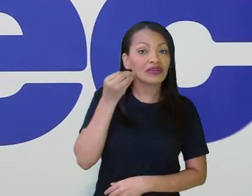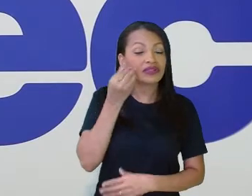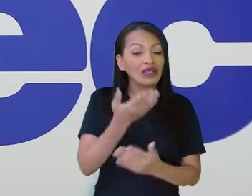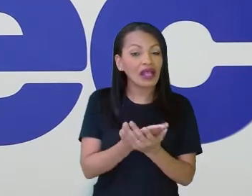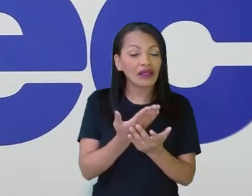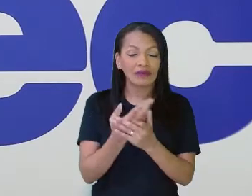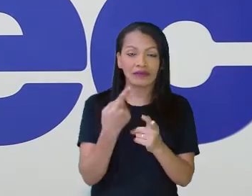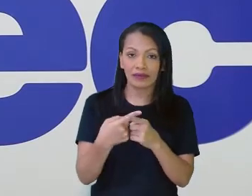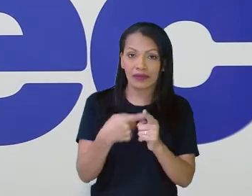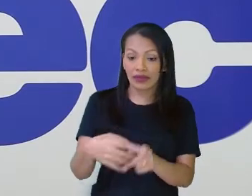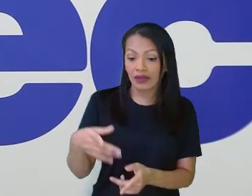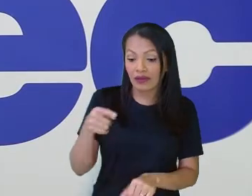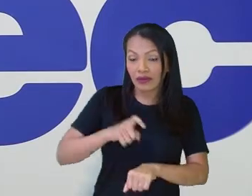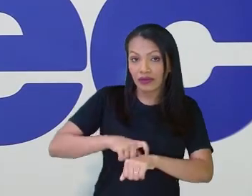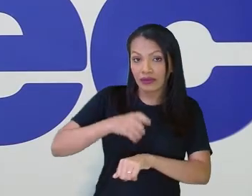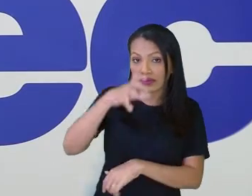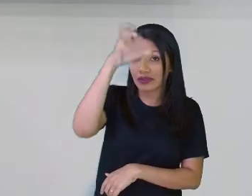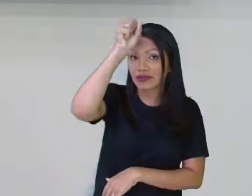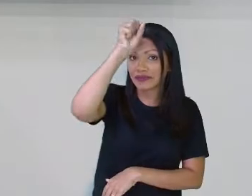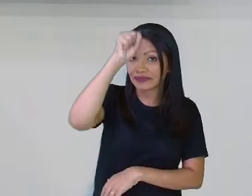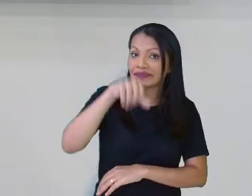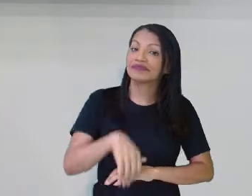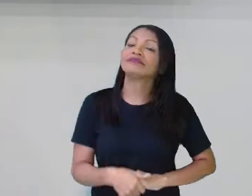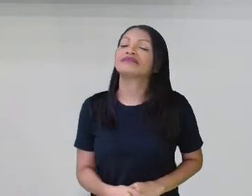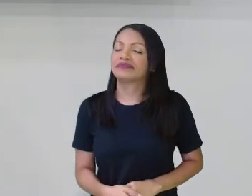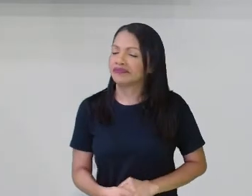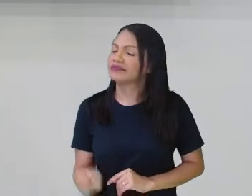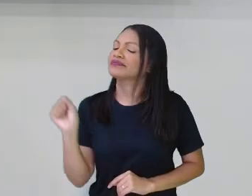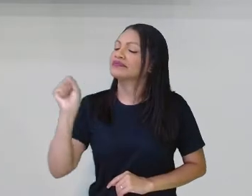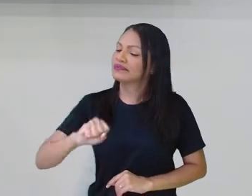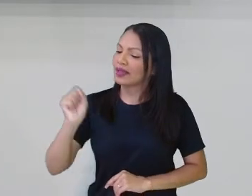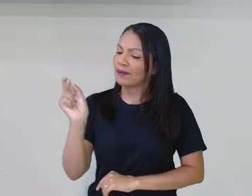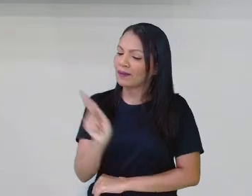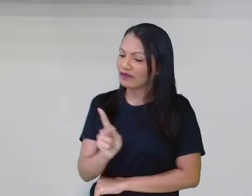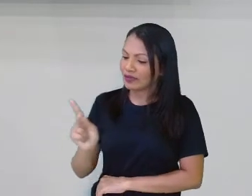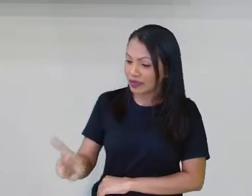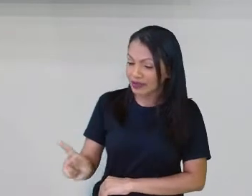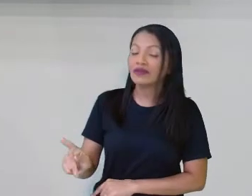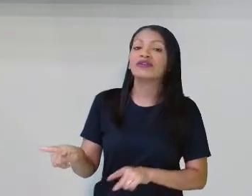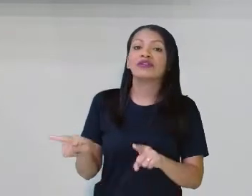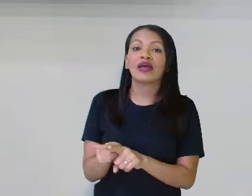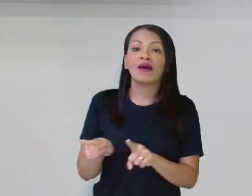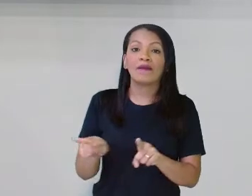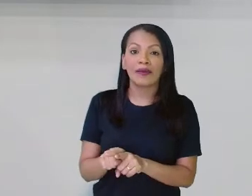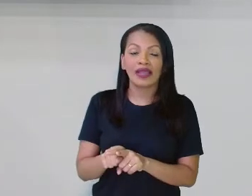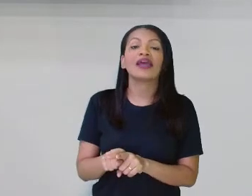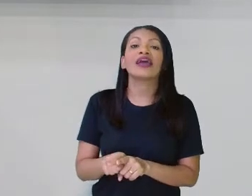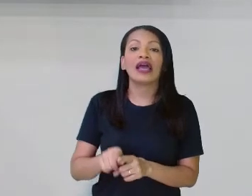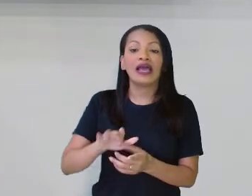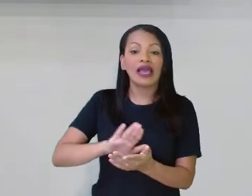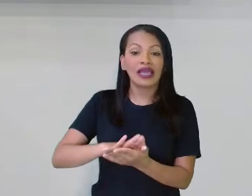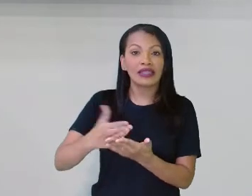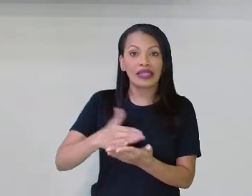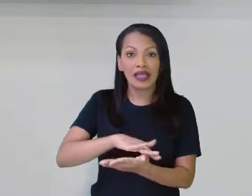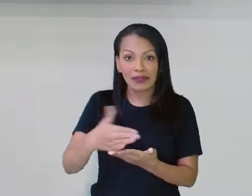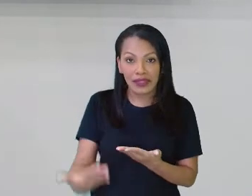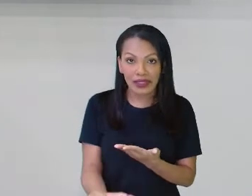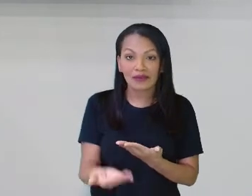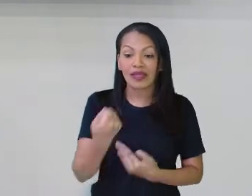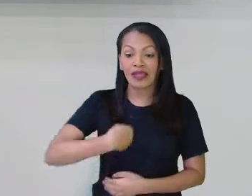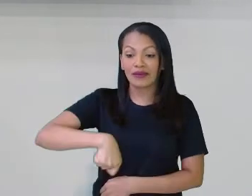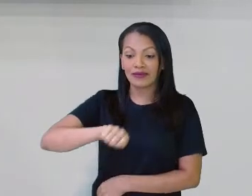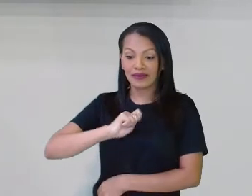de aprendizagem. É isso aí, professora Márcia. Também quero cumprimentar a Jéssica, que está conosco hoje como a